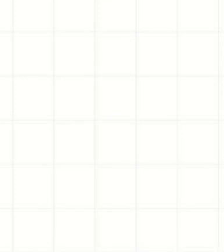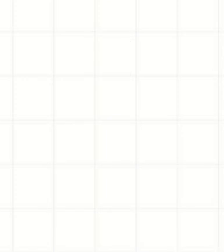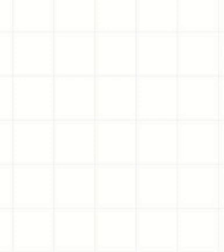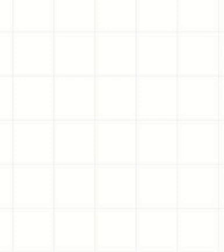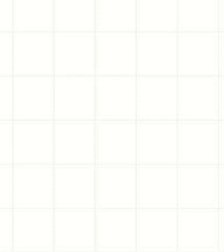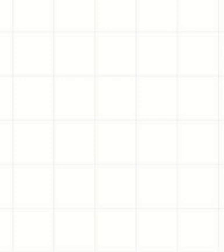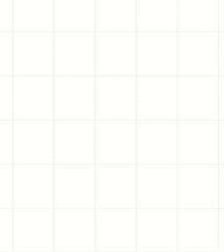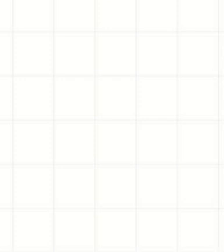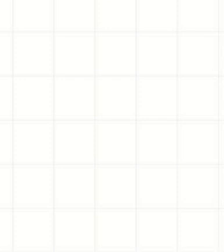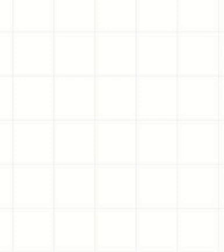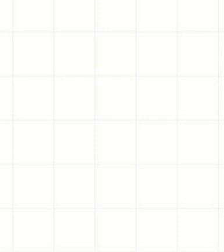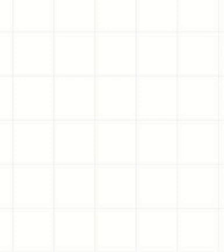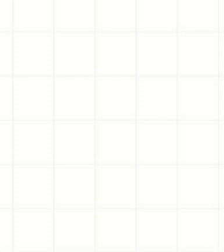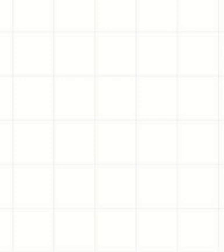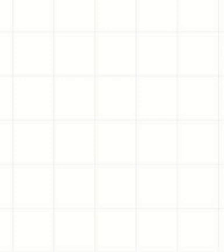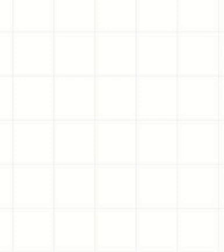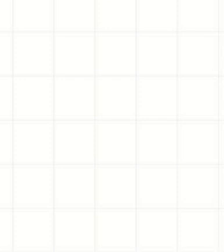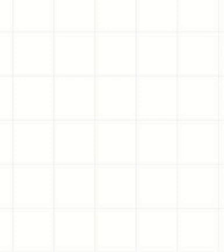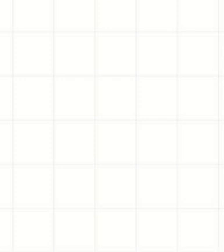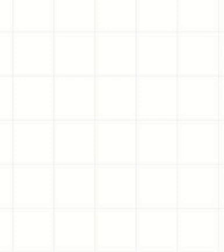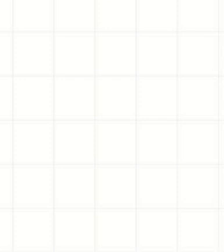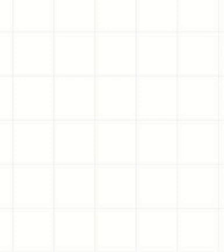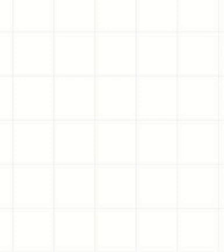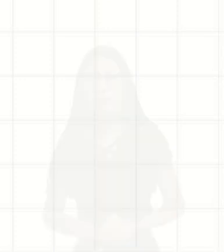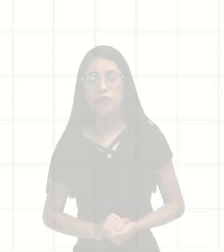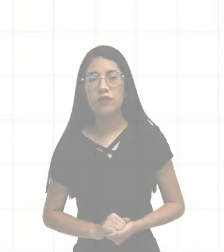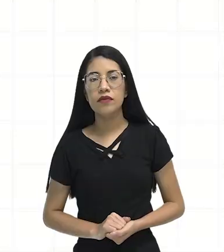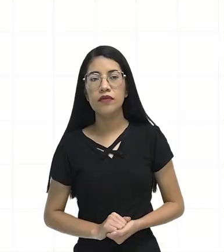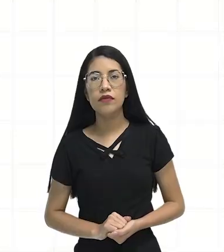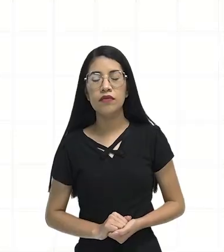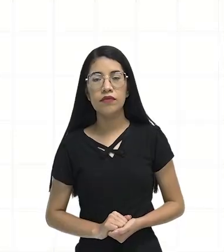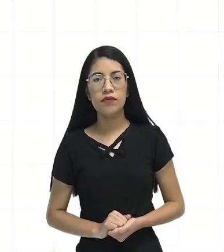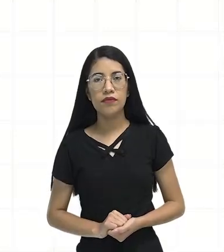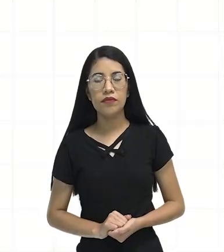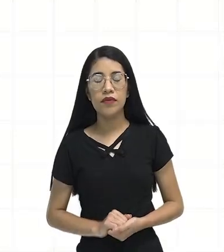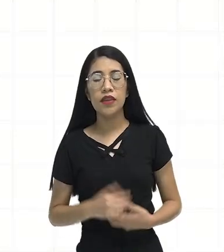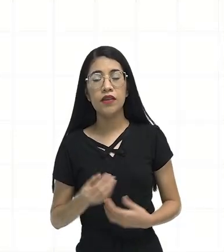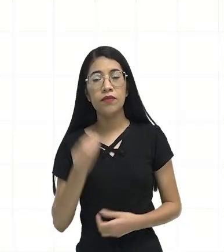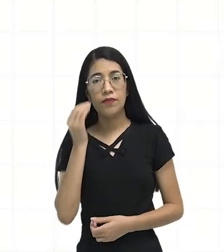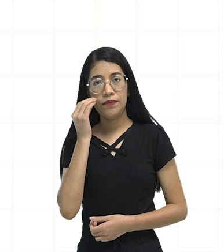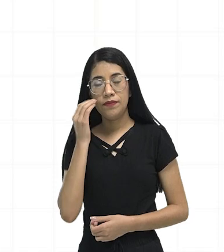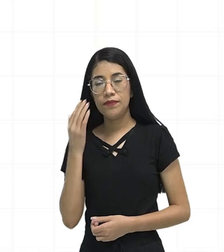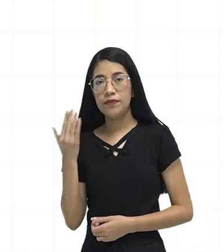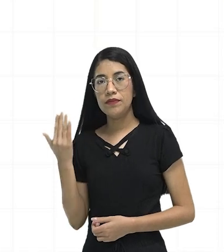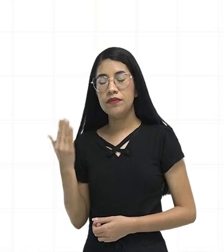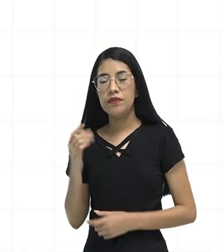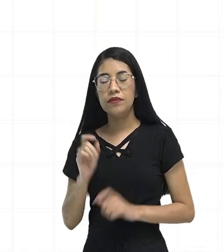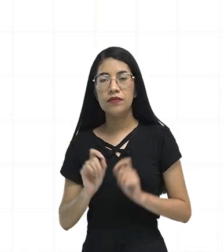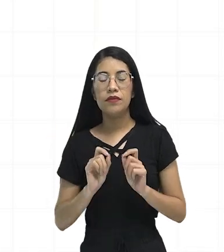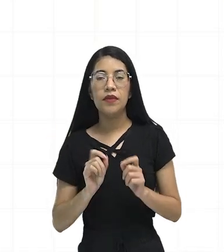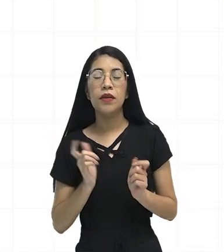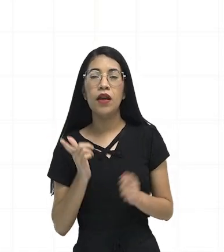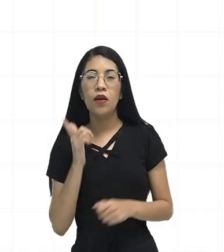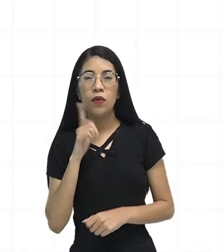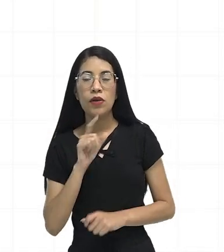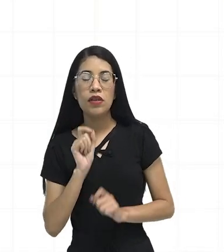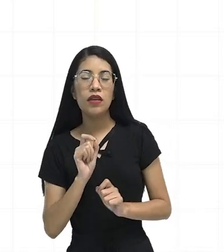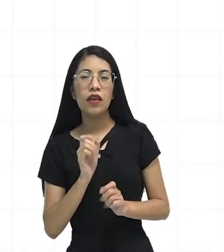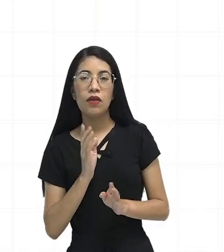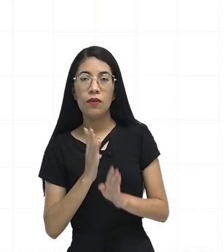10, você vai obter 0,5 também, tá? Bom, então observa que para eu chegar